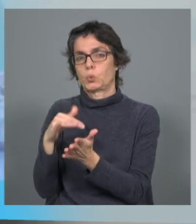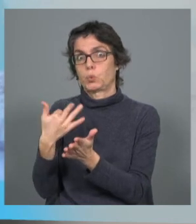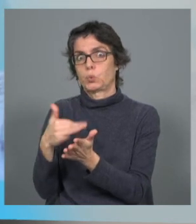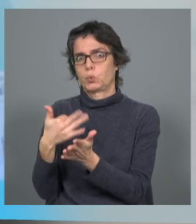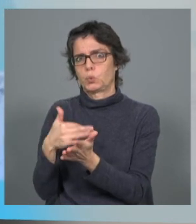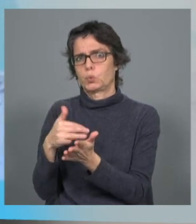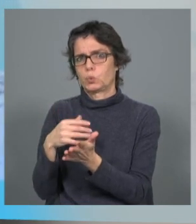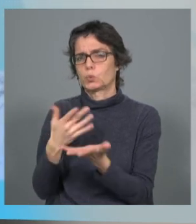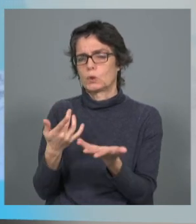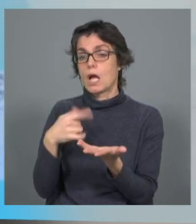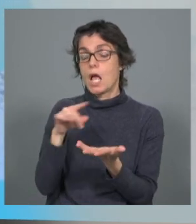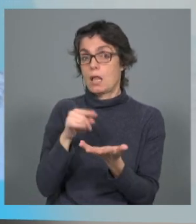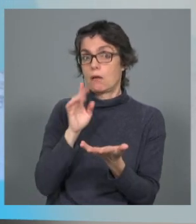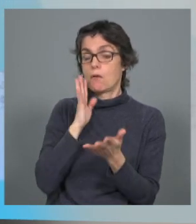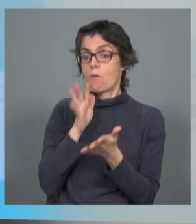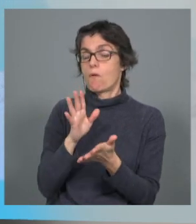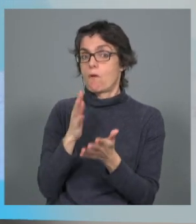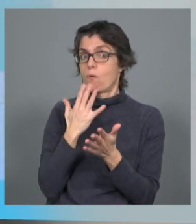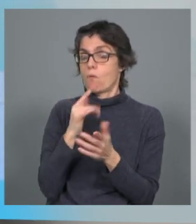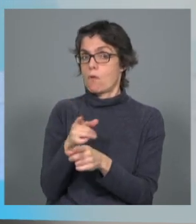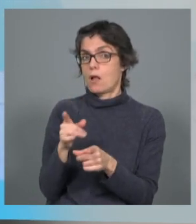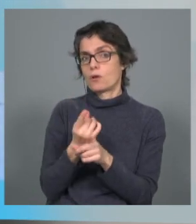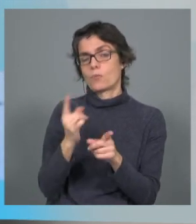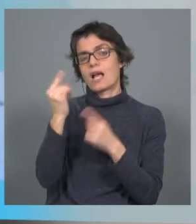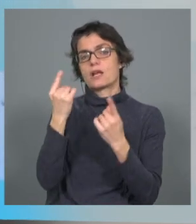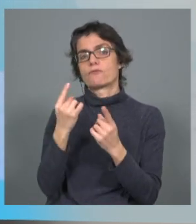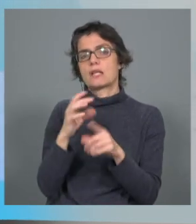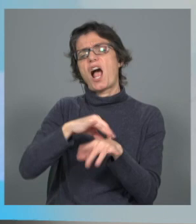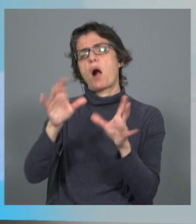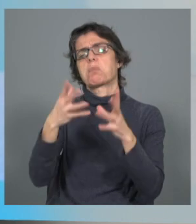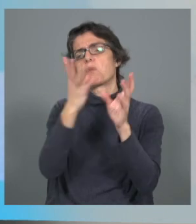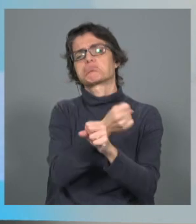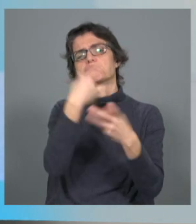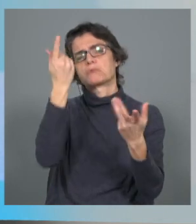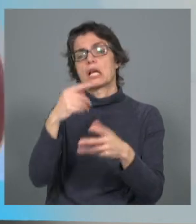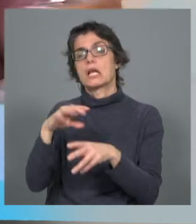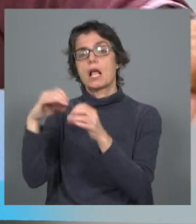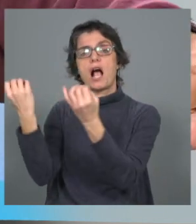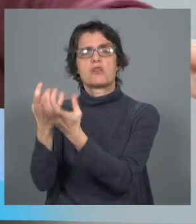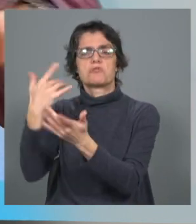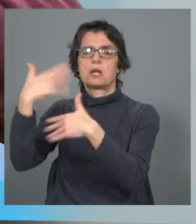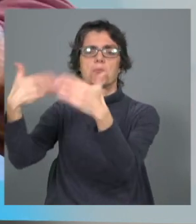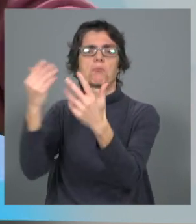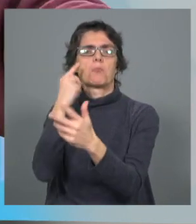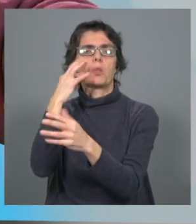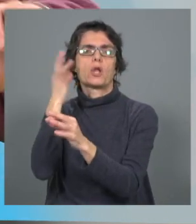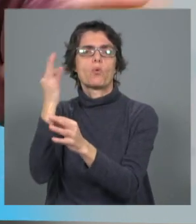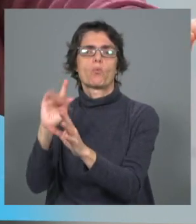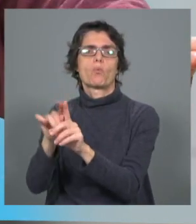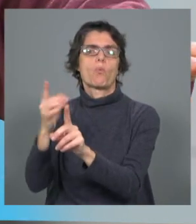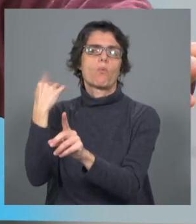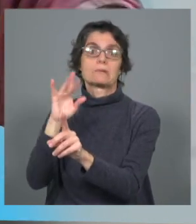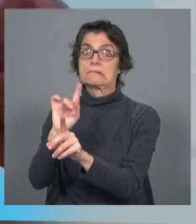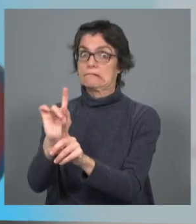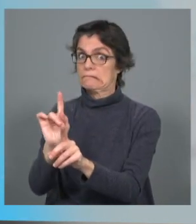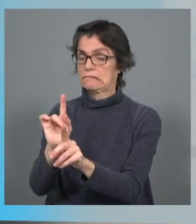grandes, e teremos que estar atentos a elas. Não vai acontecer que, passando a pandemia, já estamos e esquecemos as marcas sociais e deixemos, no lado do caminho, deixemos muita